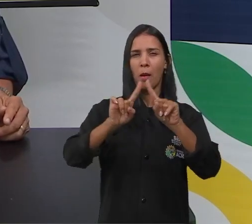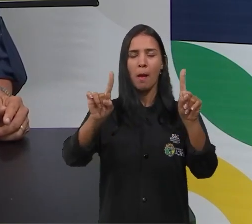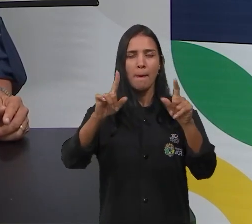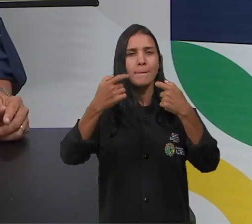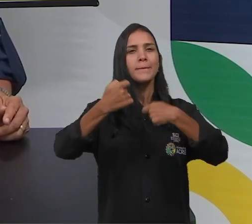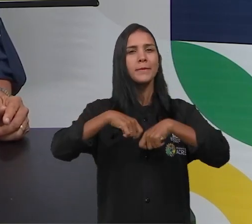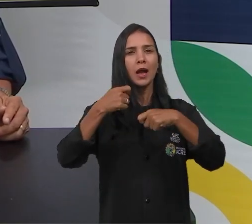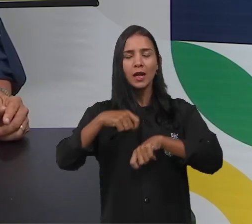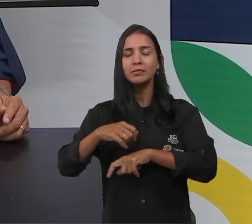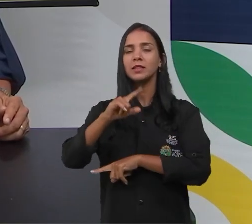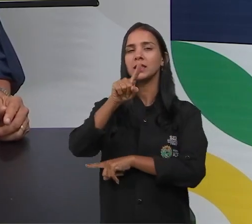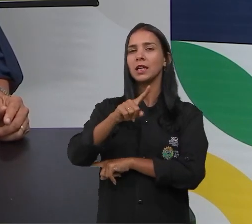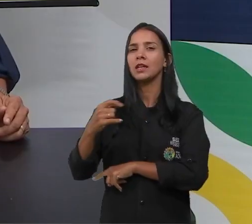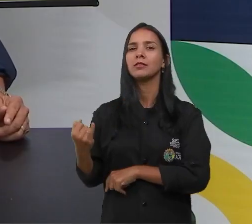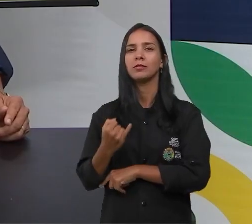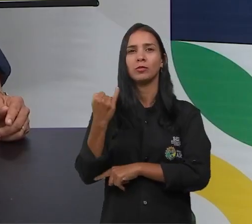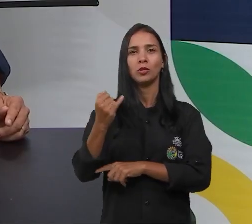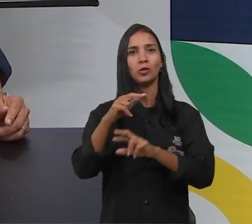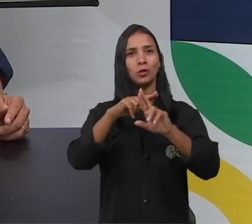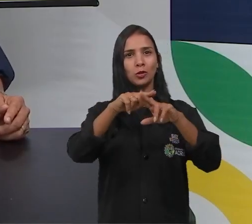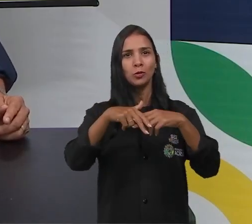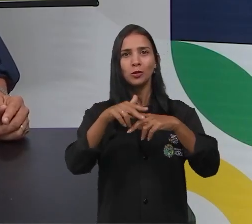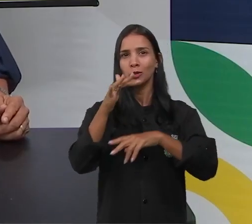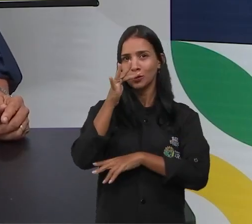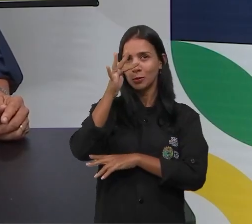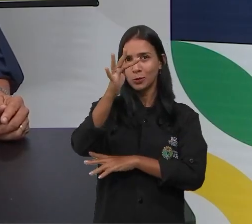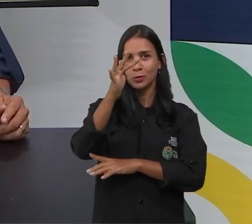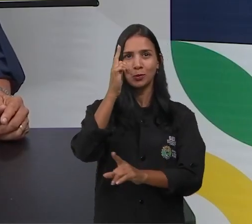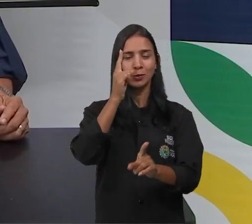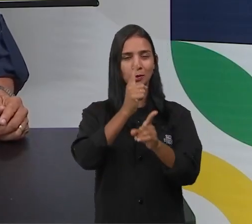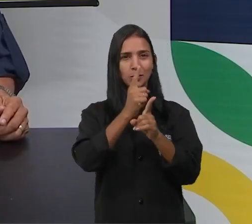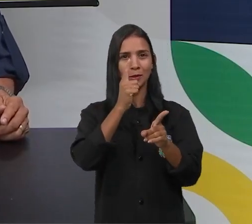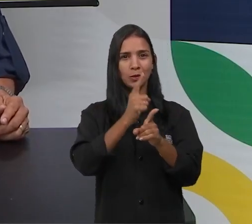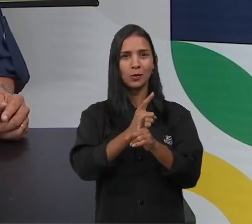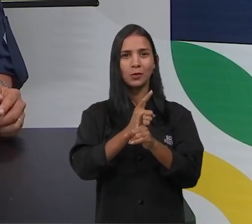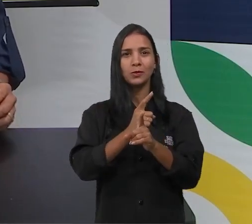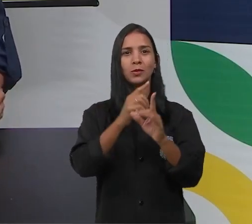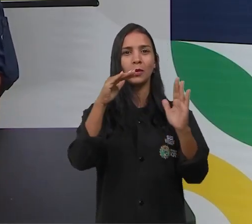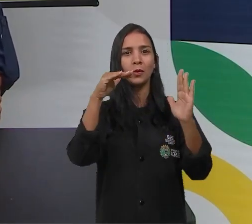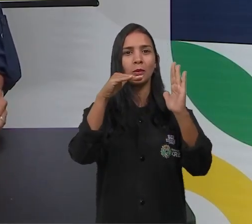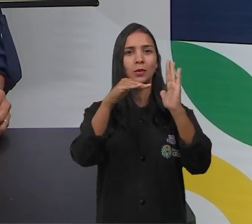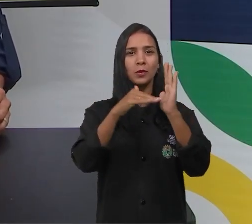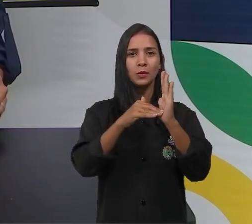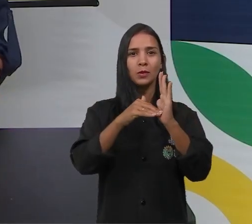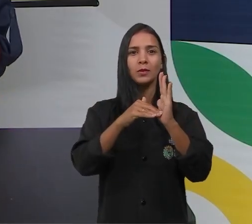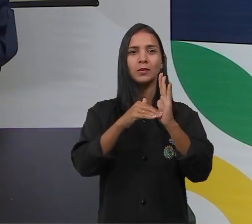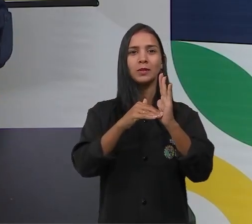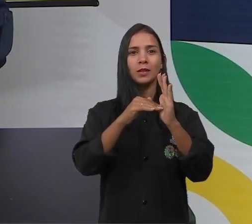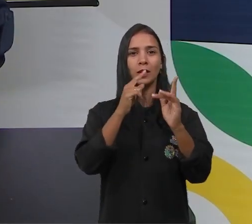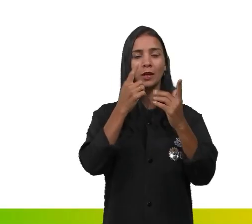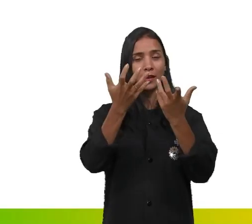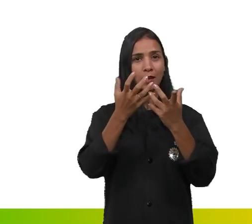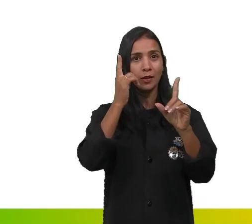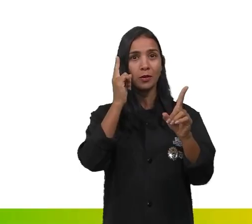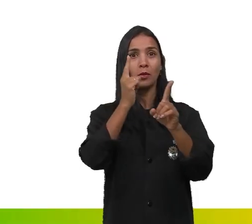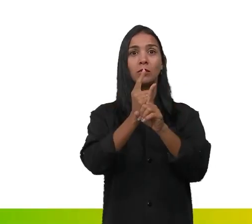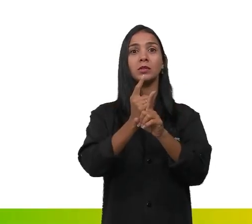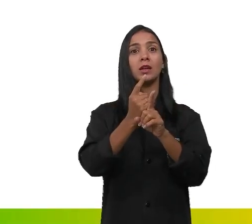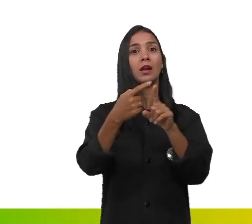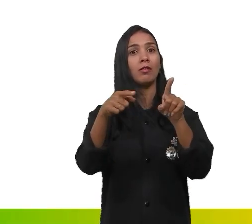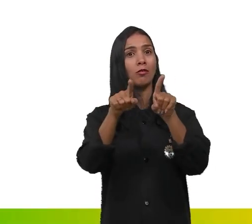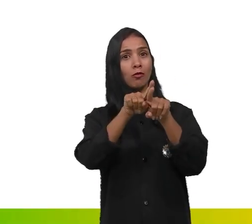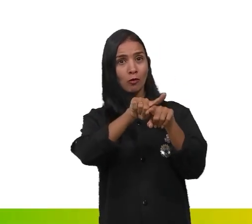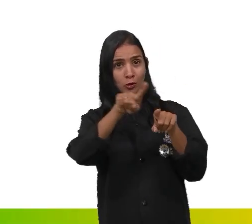mas eu quero contar com vocês na nossa próxima aula e quero também que visitem a